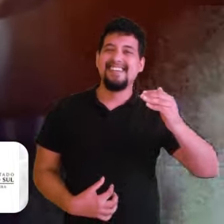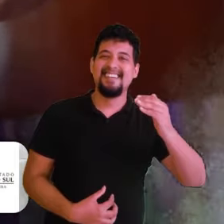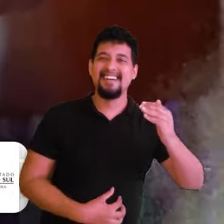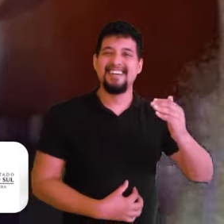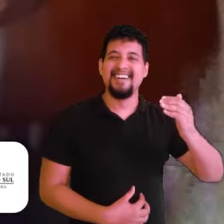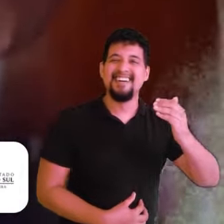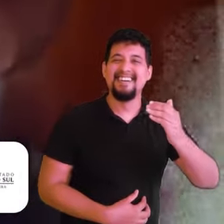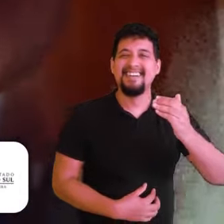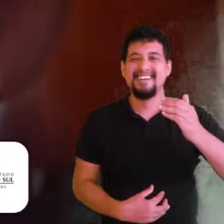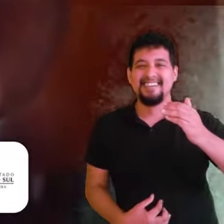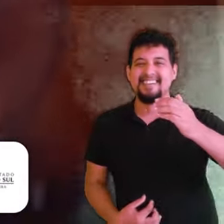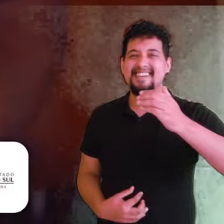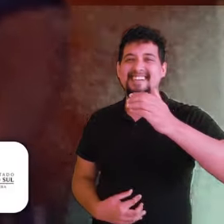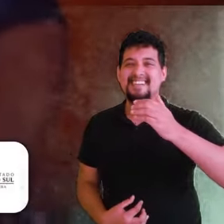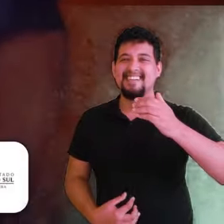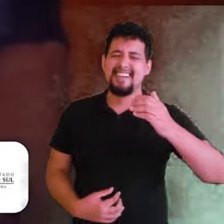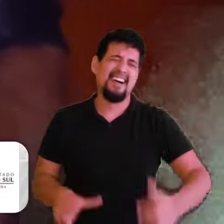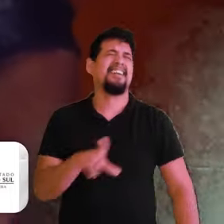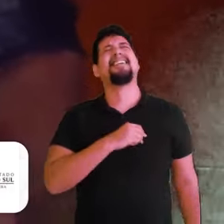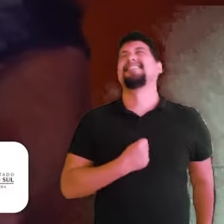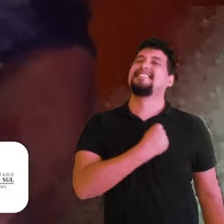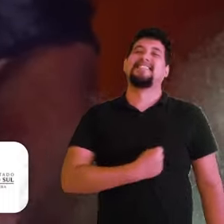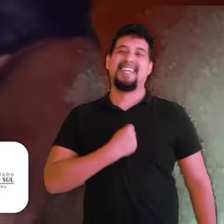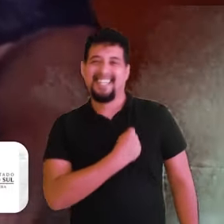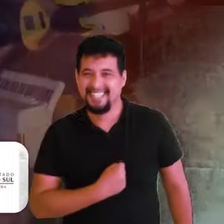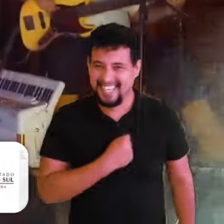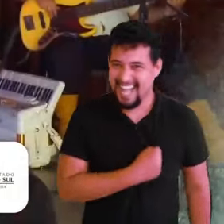Ai, que saudade do Sarney.